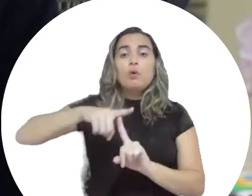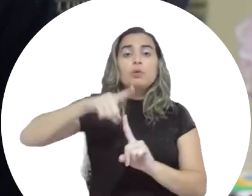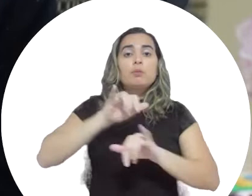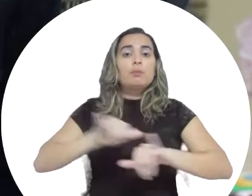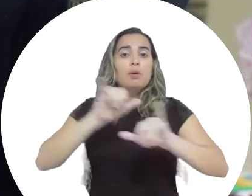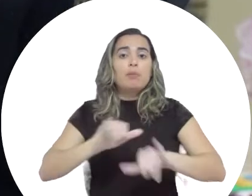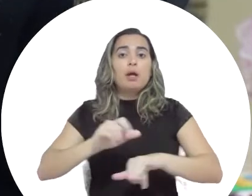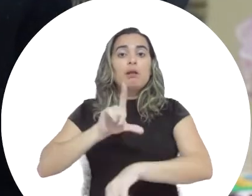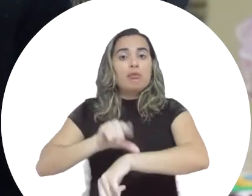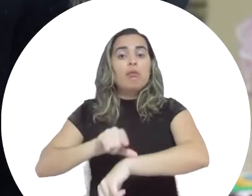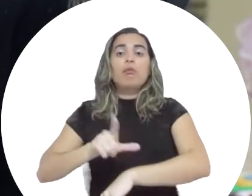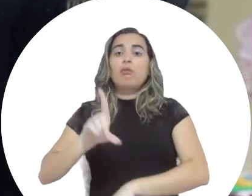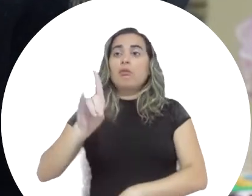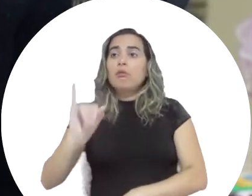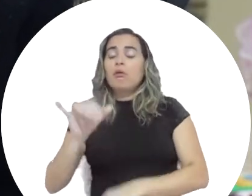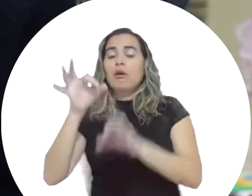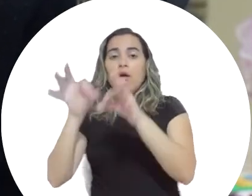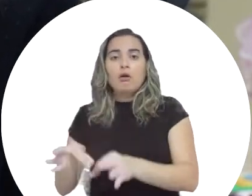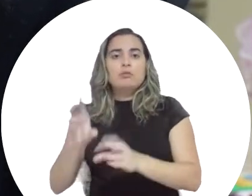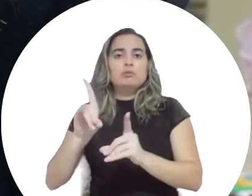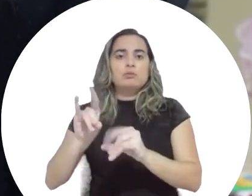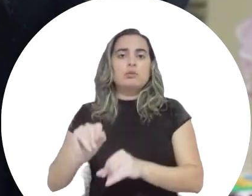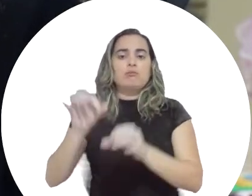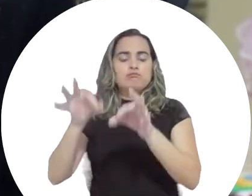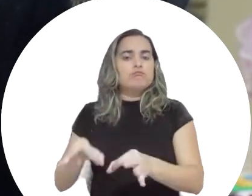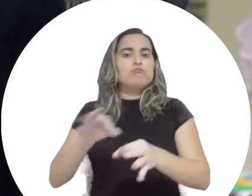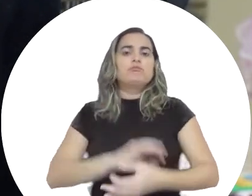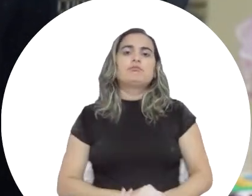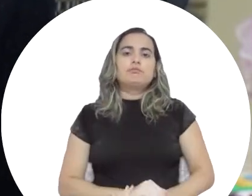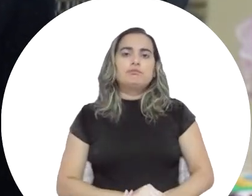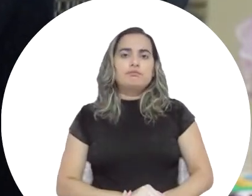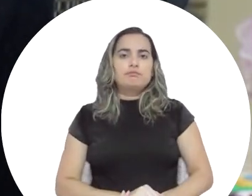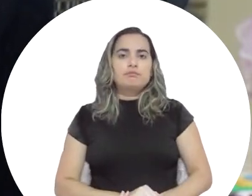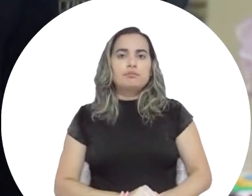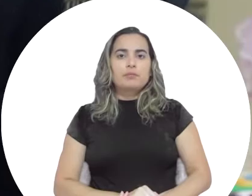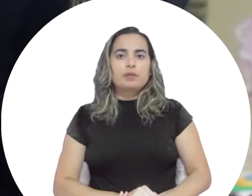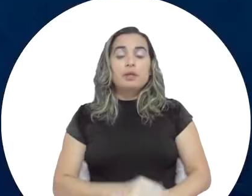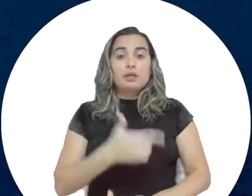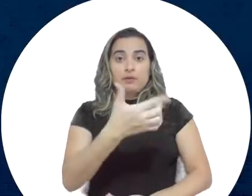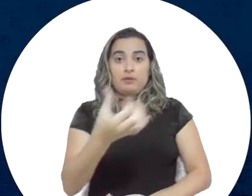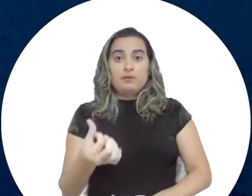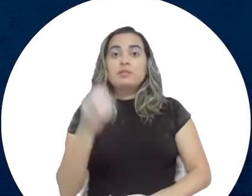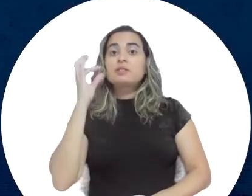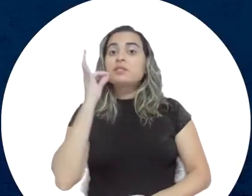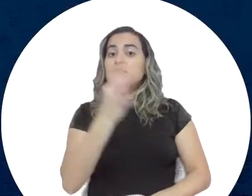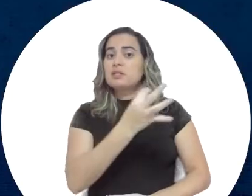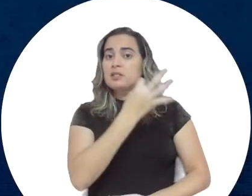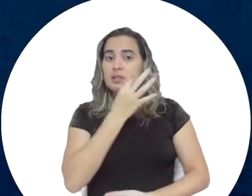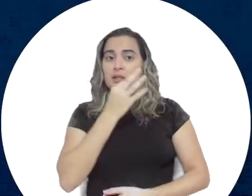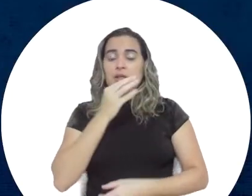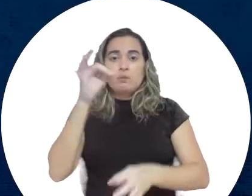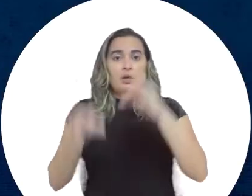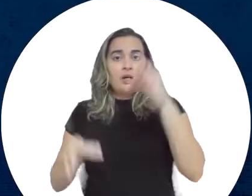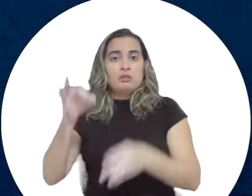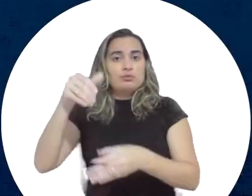a depender do tipo de propaganda, ele tem datas específicas para encerramento. A partir de 26 de setembro,